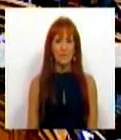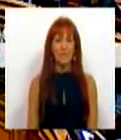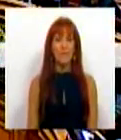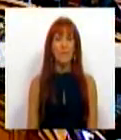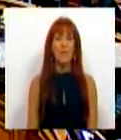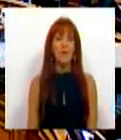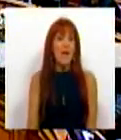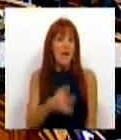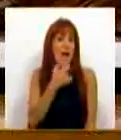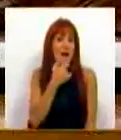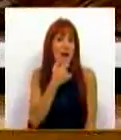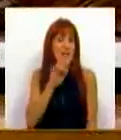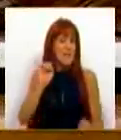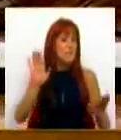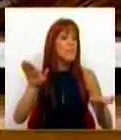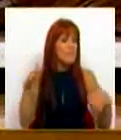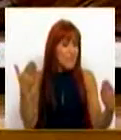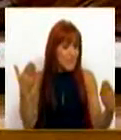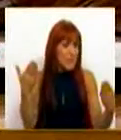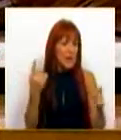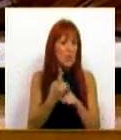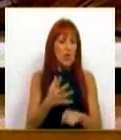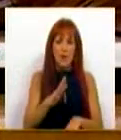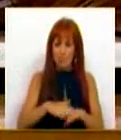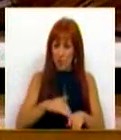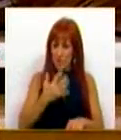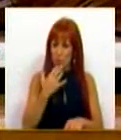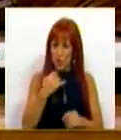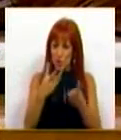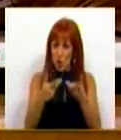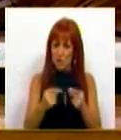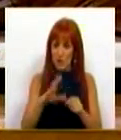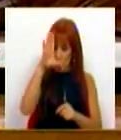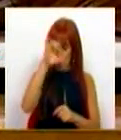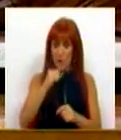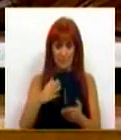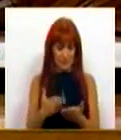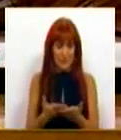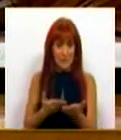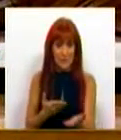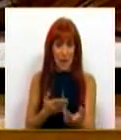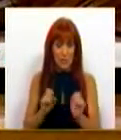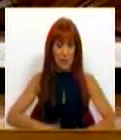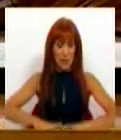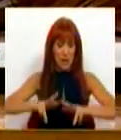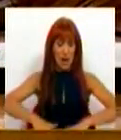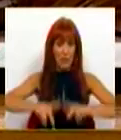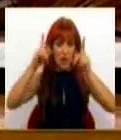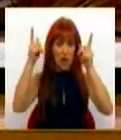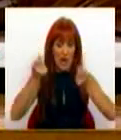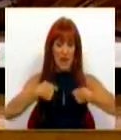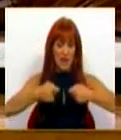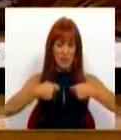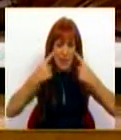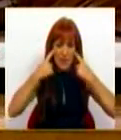E apenas são possíveis pelo rigor que o orçamento do Estado coloca na evolução da despesa